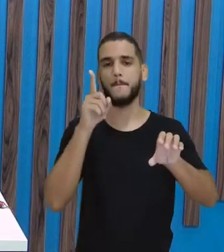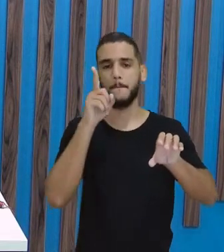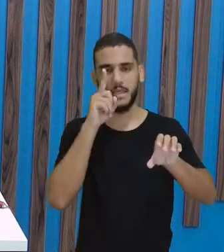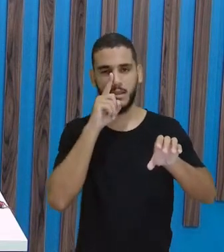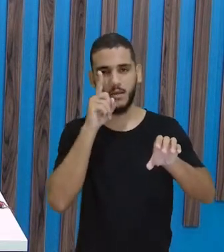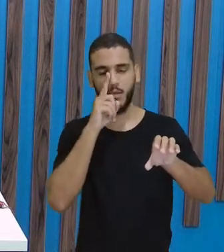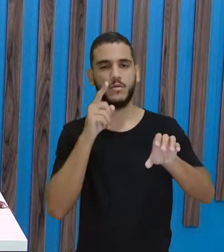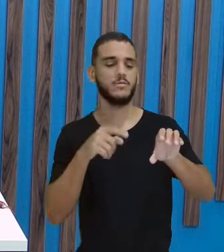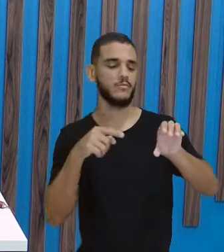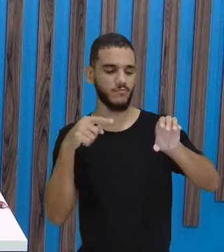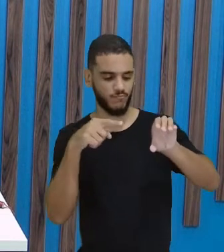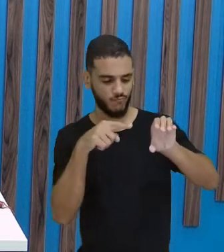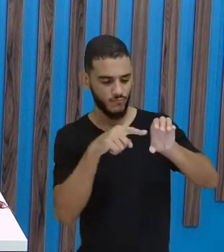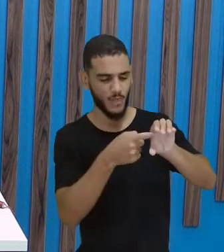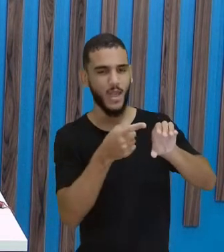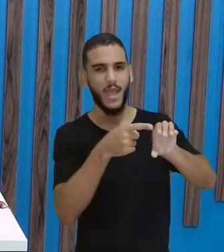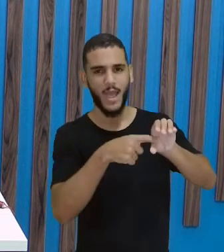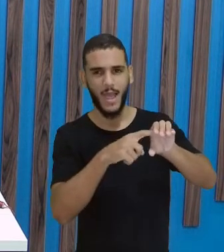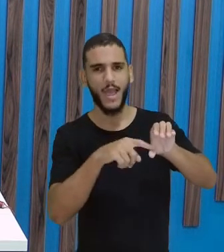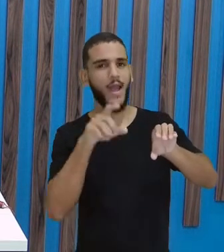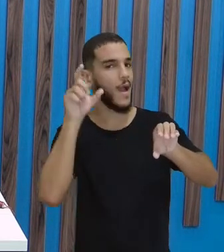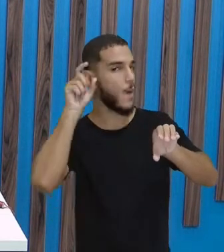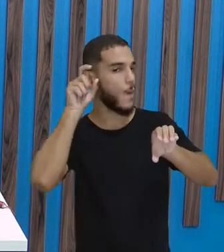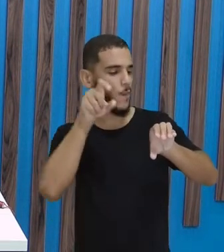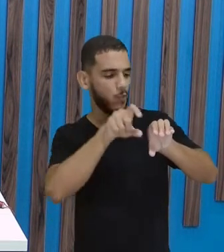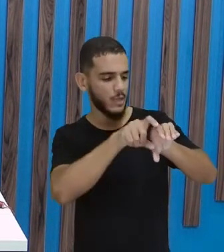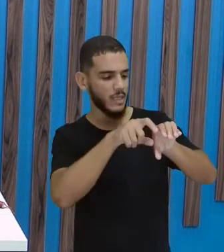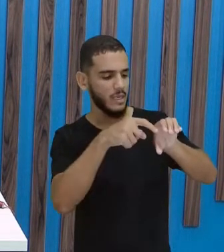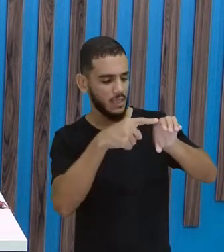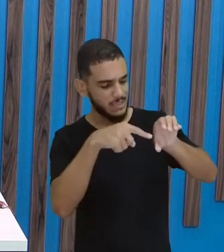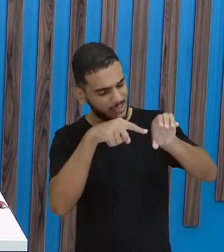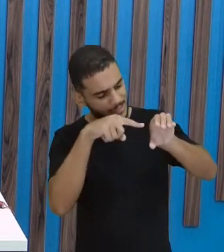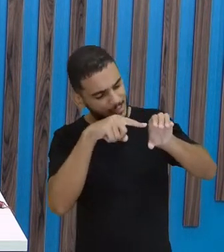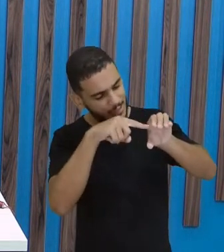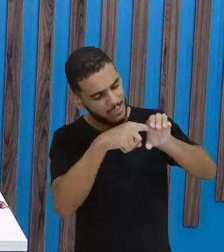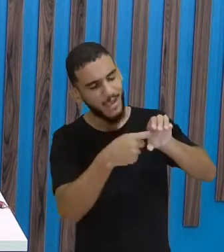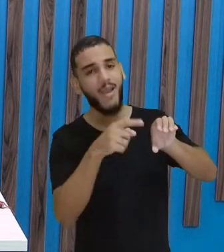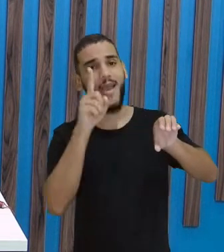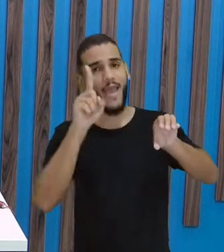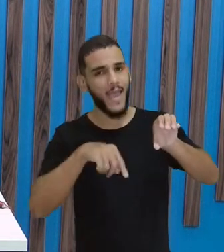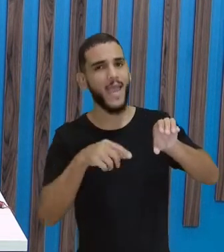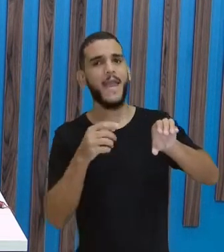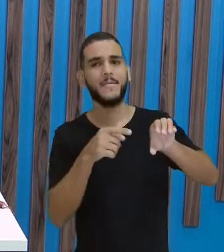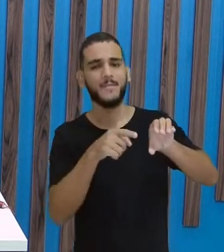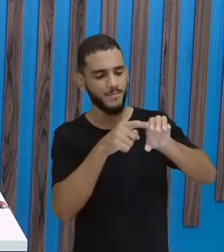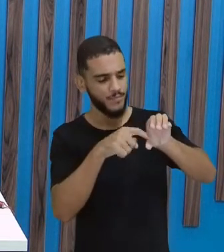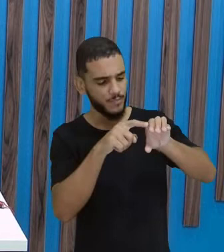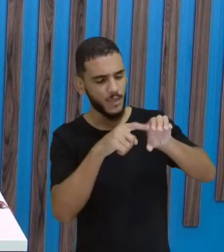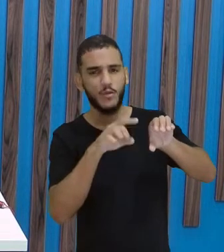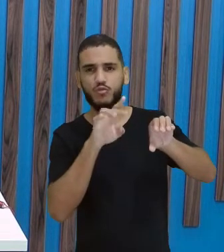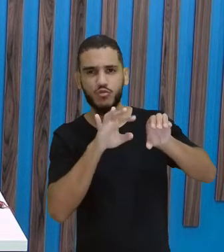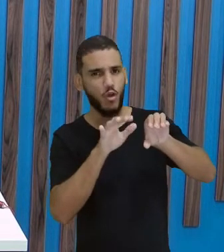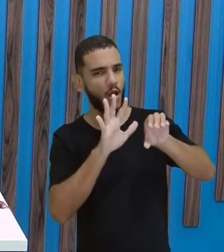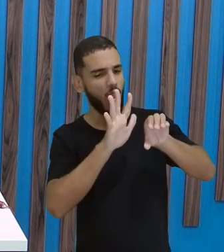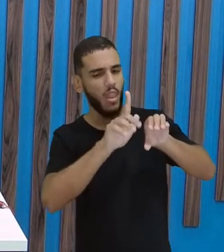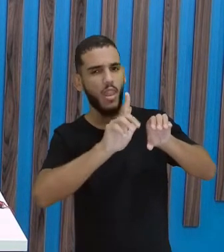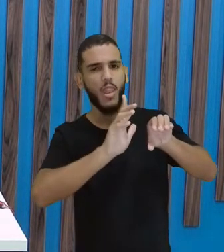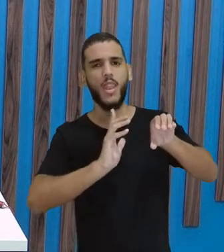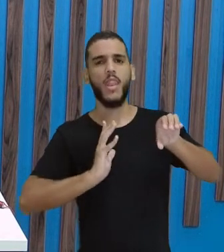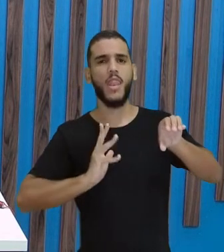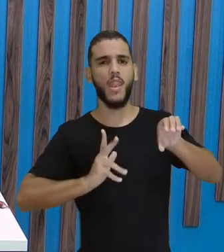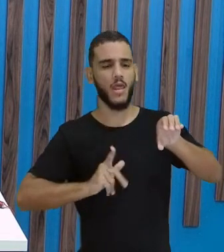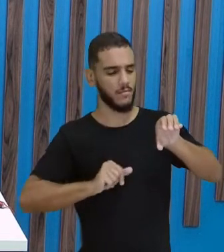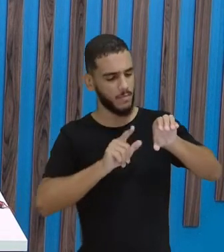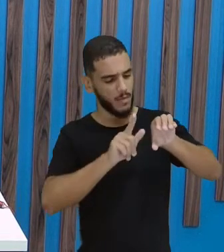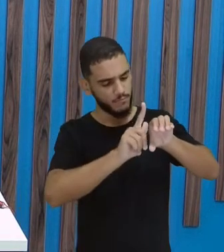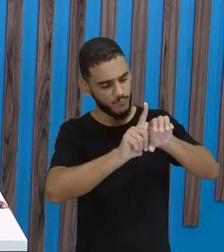né? É. Não pode, gente. Não pode, não pode. Não faz isso não, está te prejudicando. Faz o seguinte, quando você sentir que já está aqui,